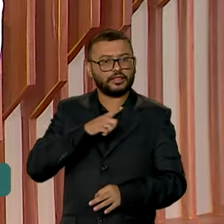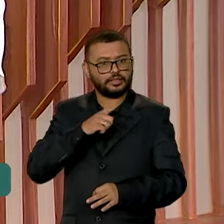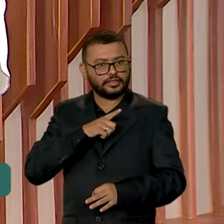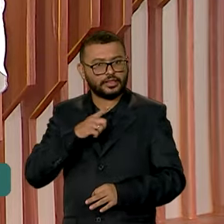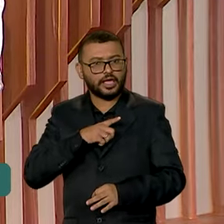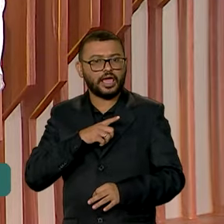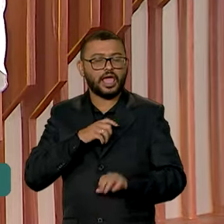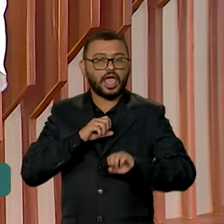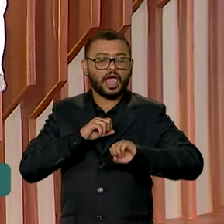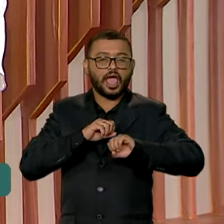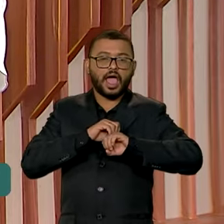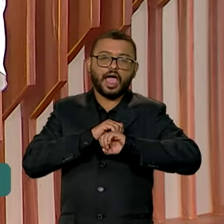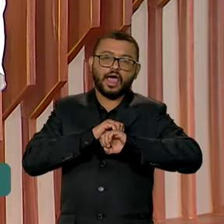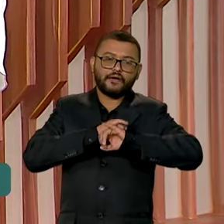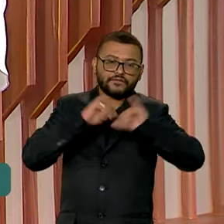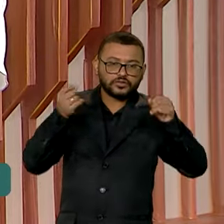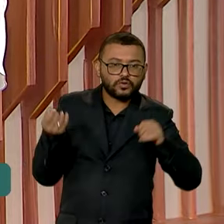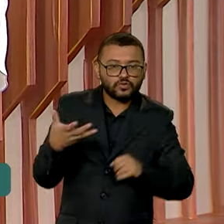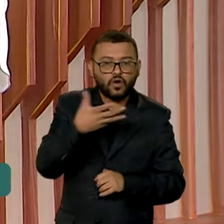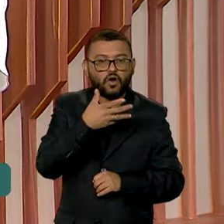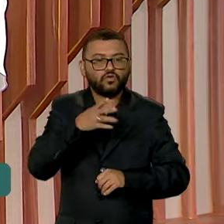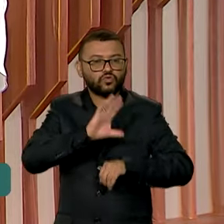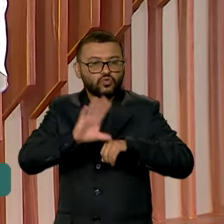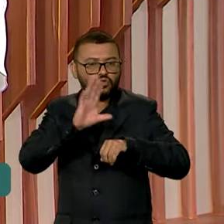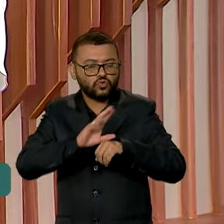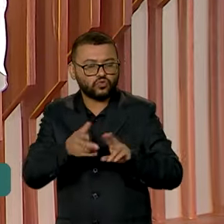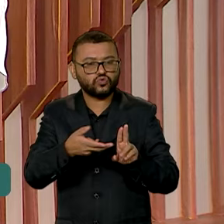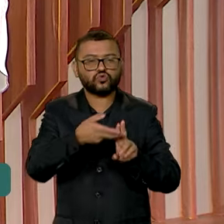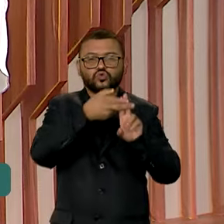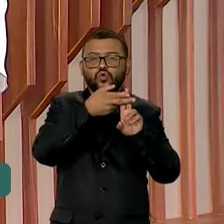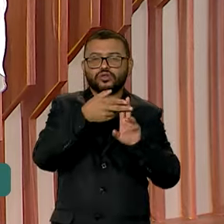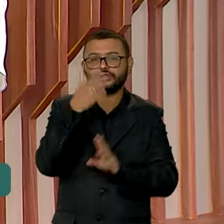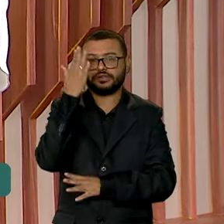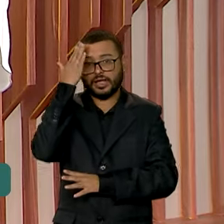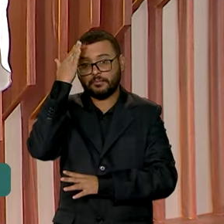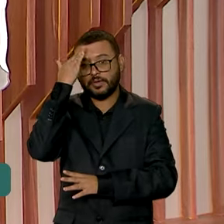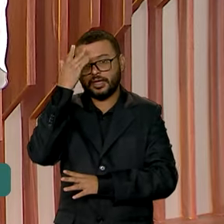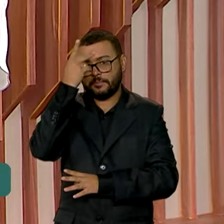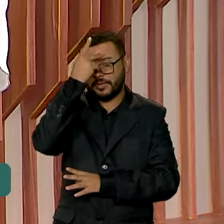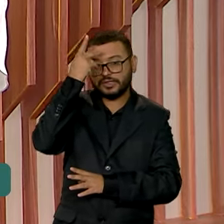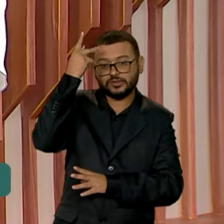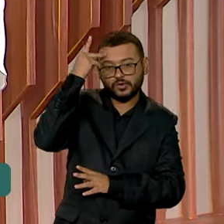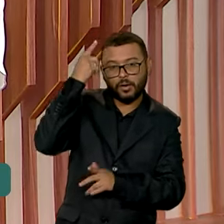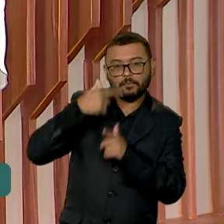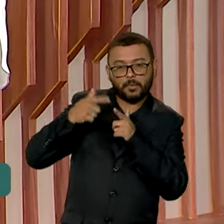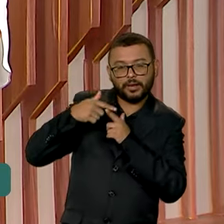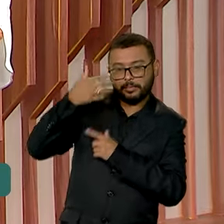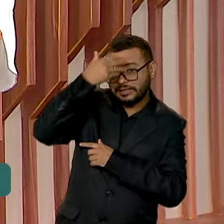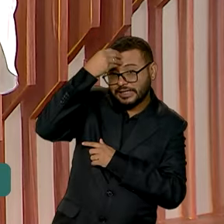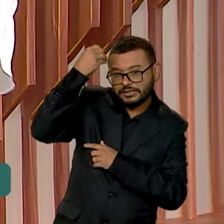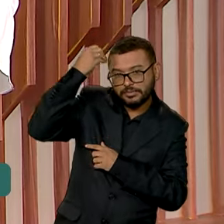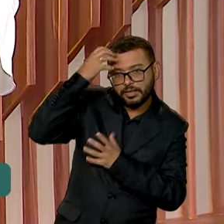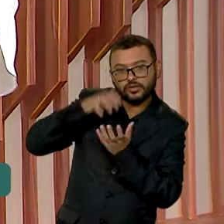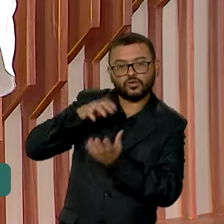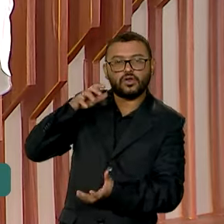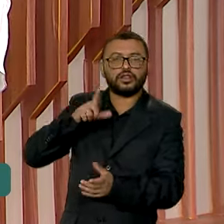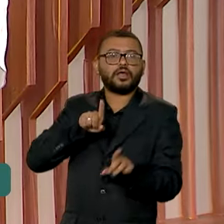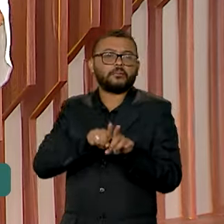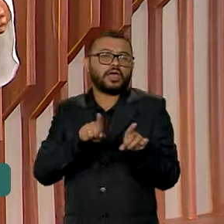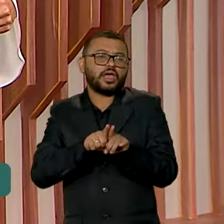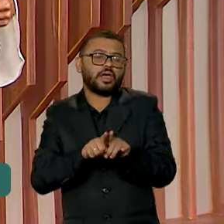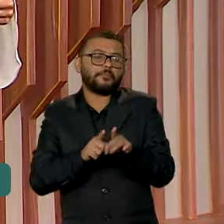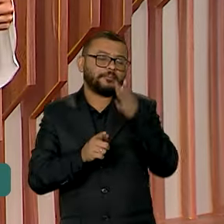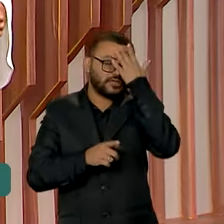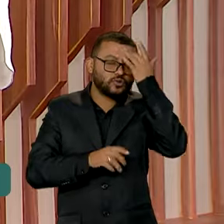as novidades, a capacitação profissional do SUS para lidar com pacientes de Alzheimer, a especialização de educadores